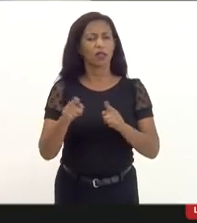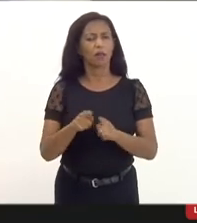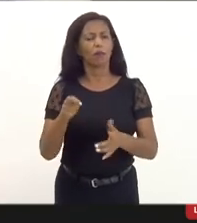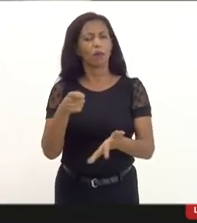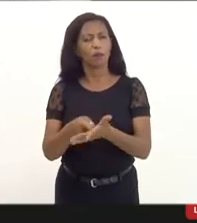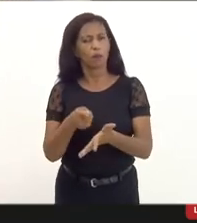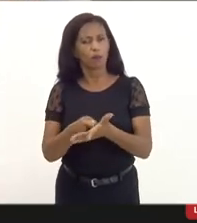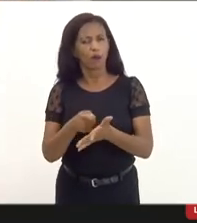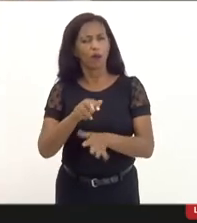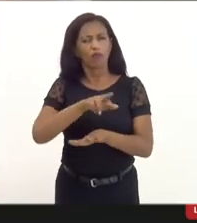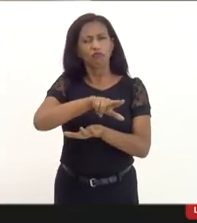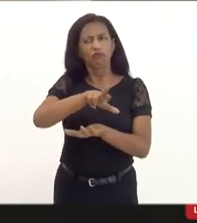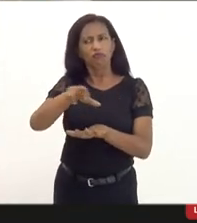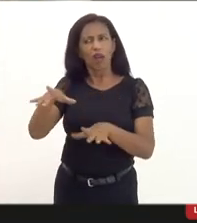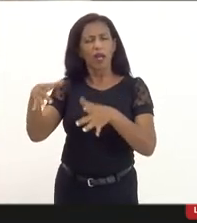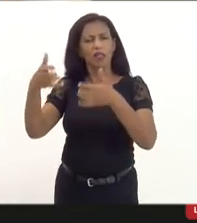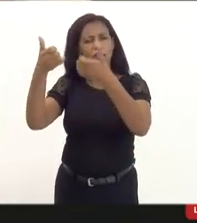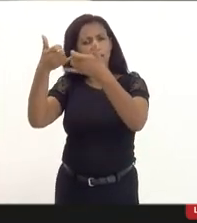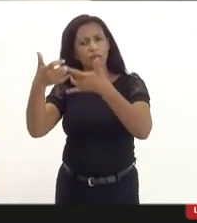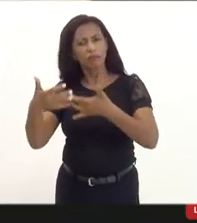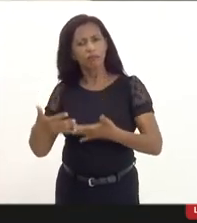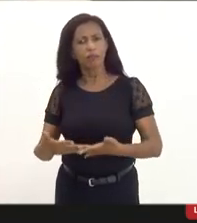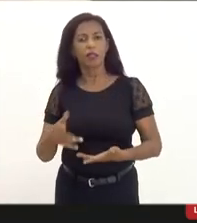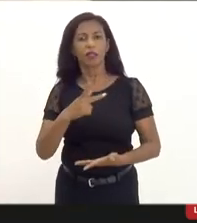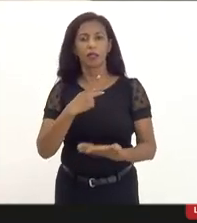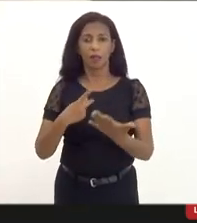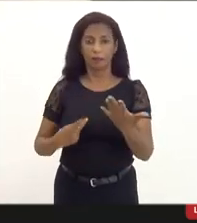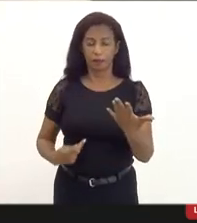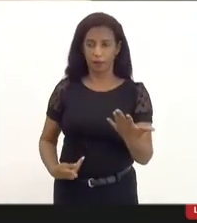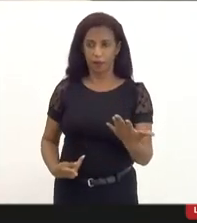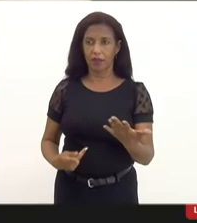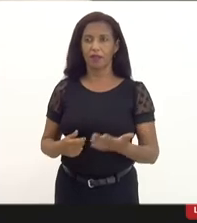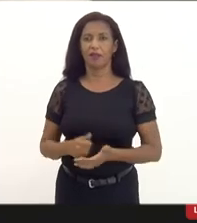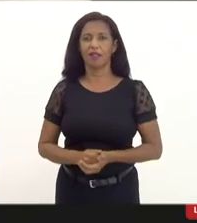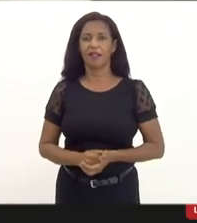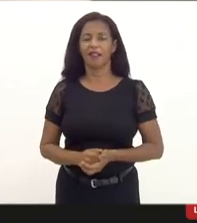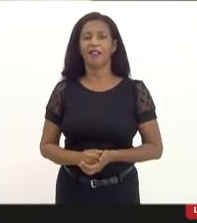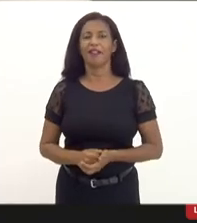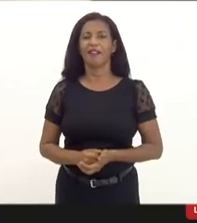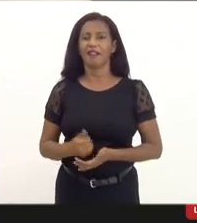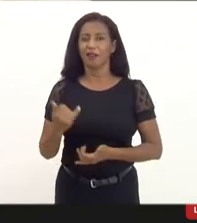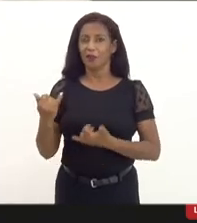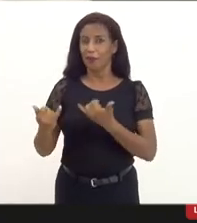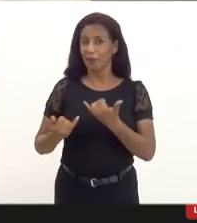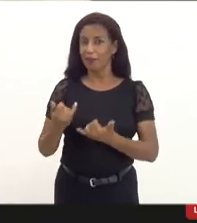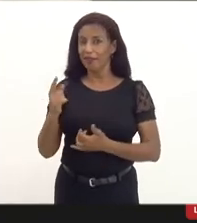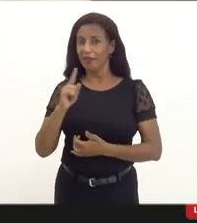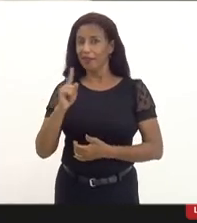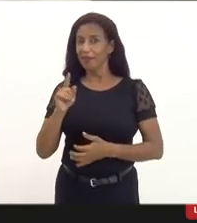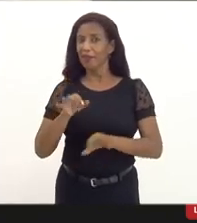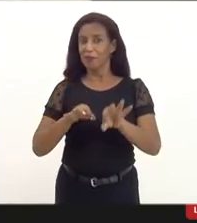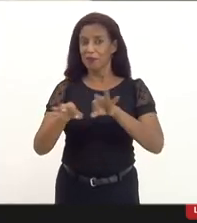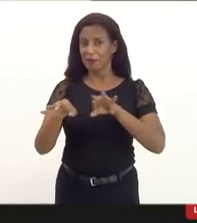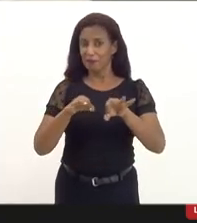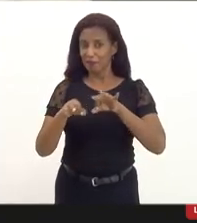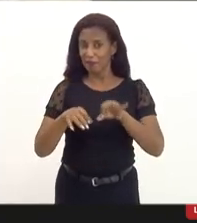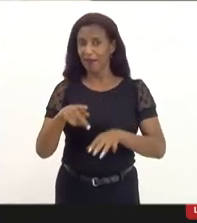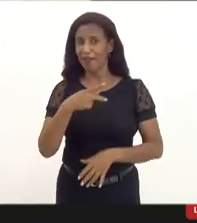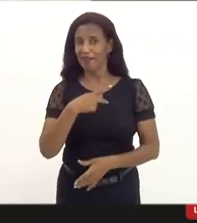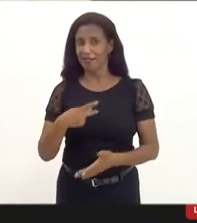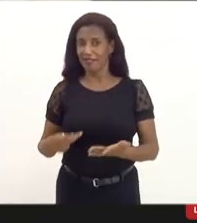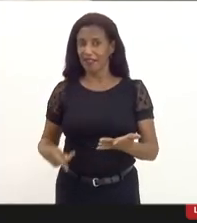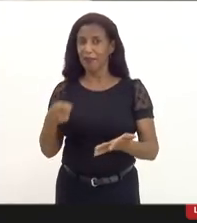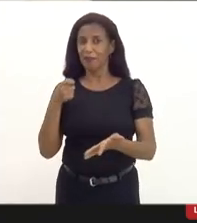efetivamente vários conhecimento que a presidente não é pequeno Não tem coletaram secretário que essa